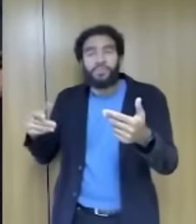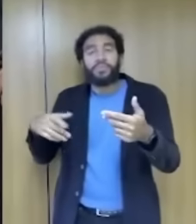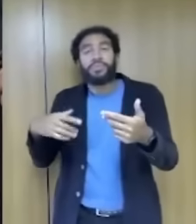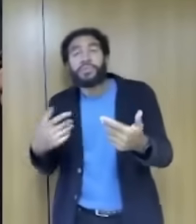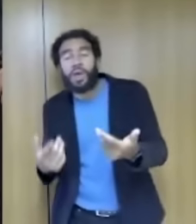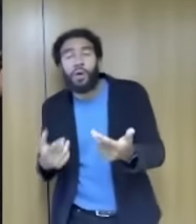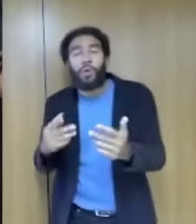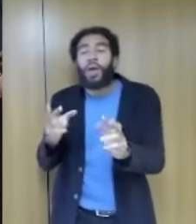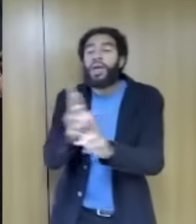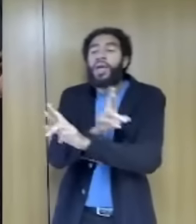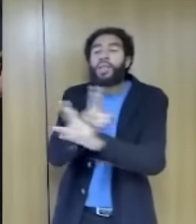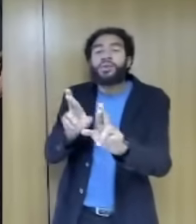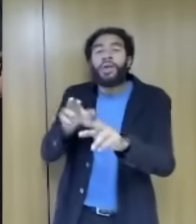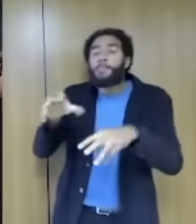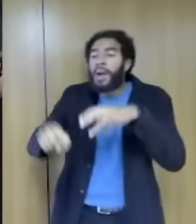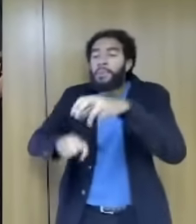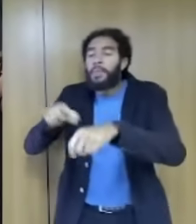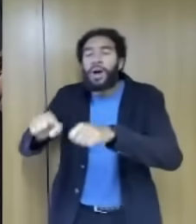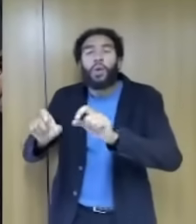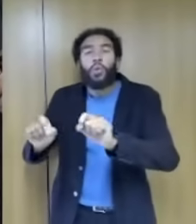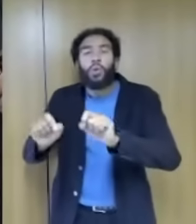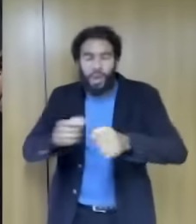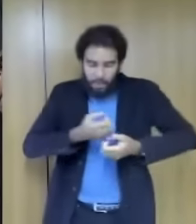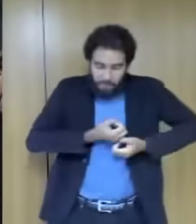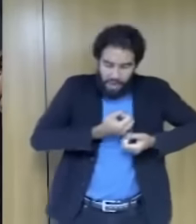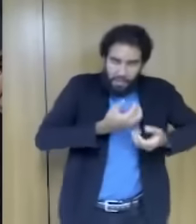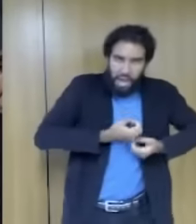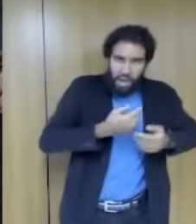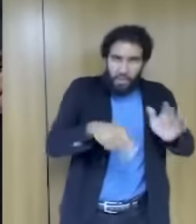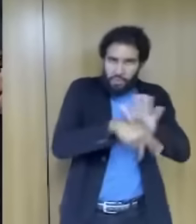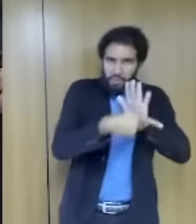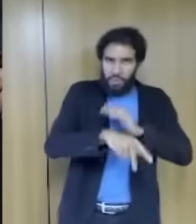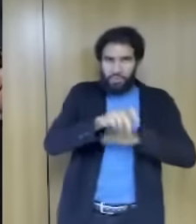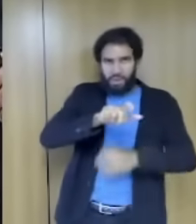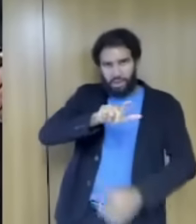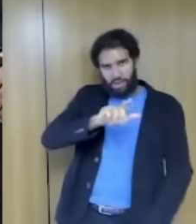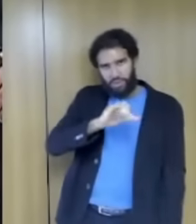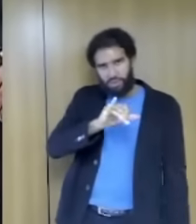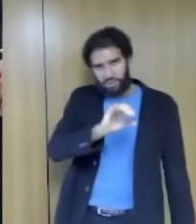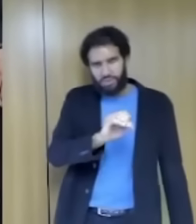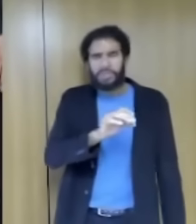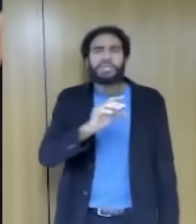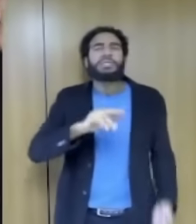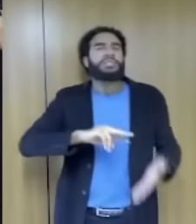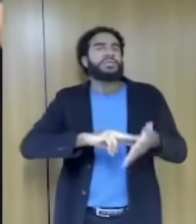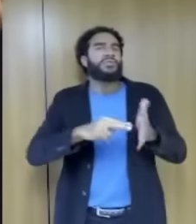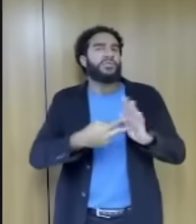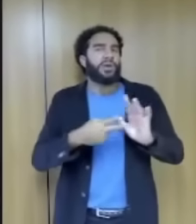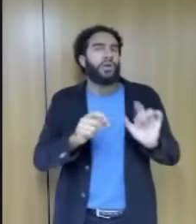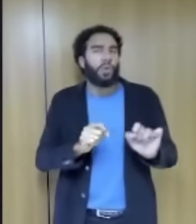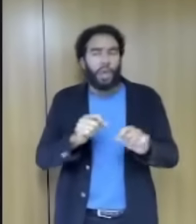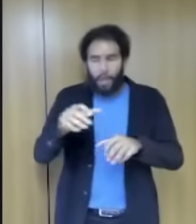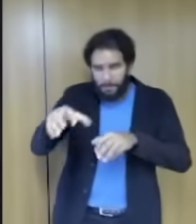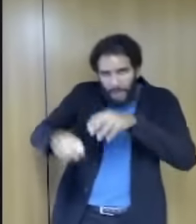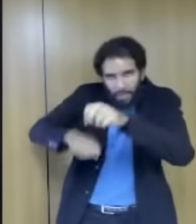estão relacionados à delação premiada do Elcio. Ou seja, a busca e apreensão,